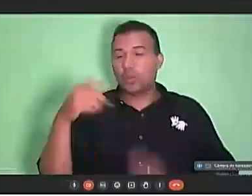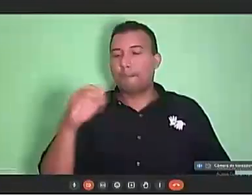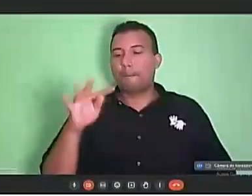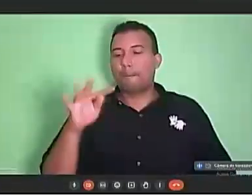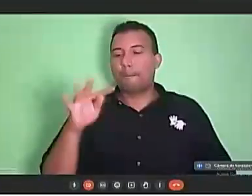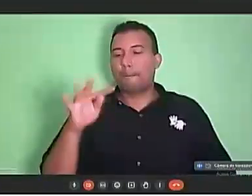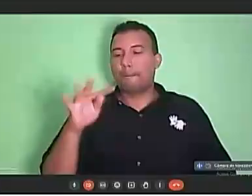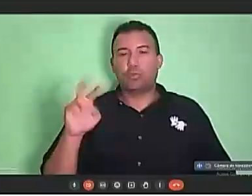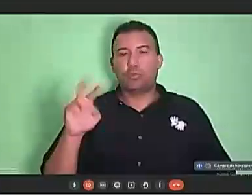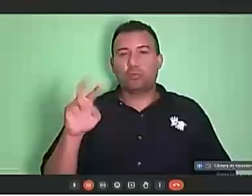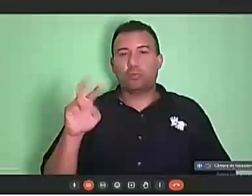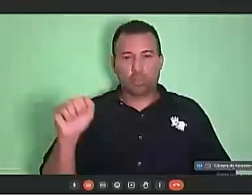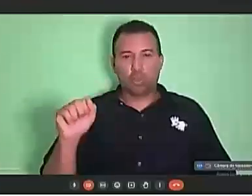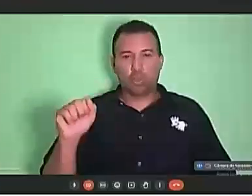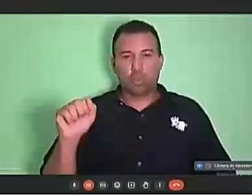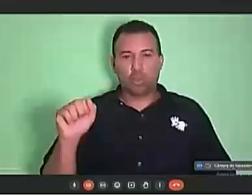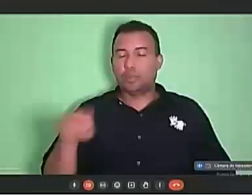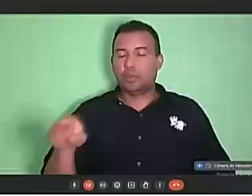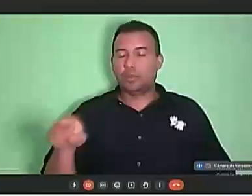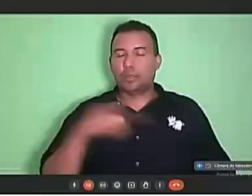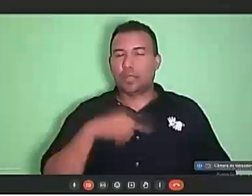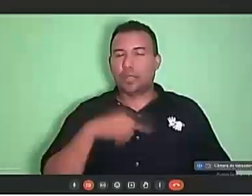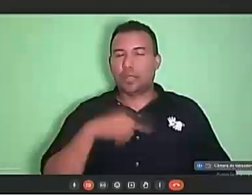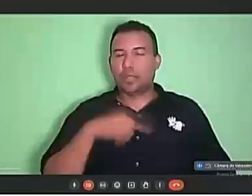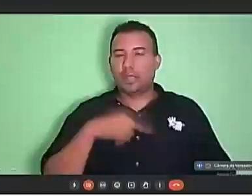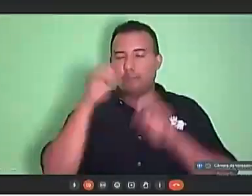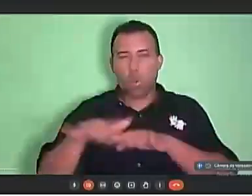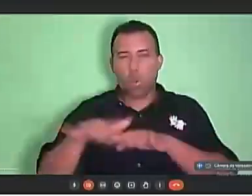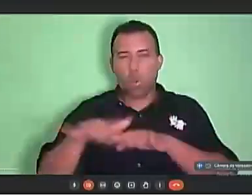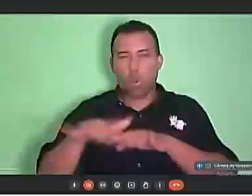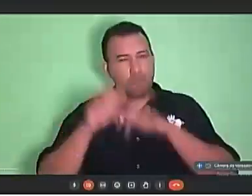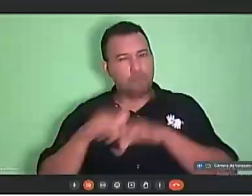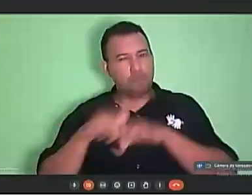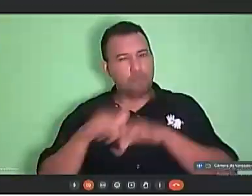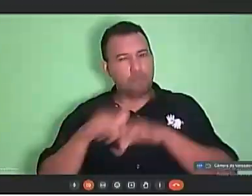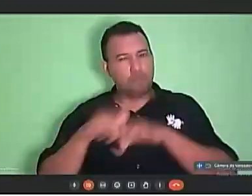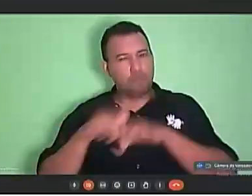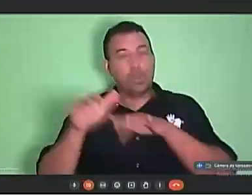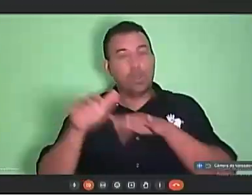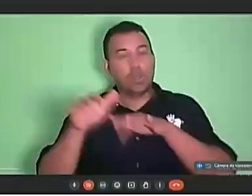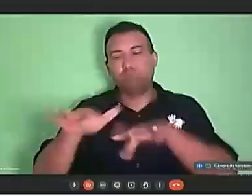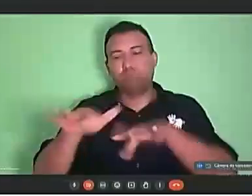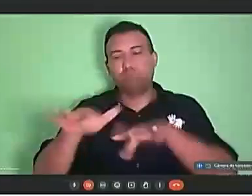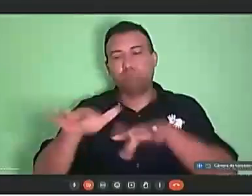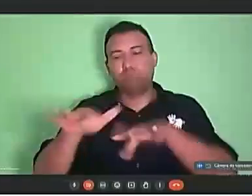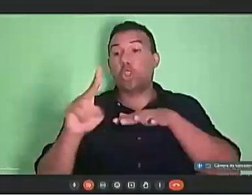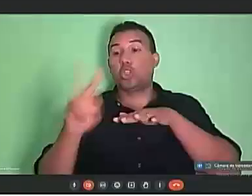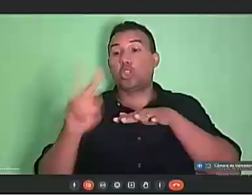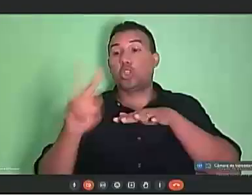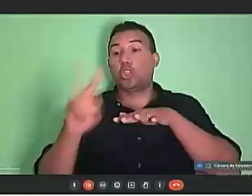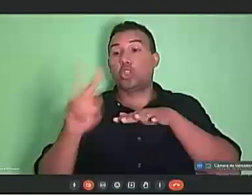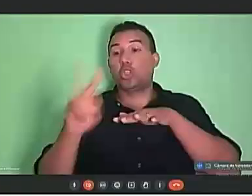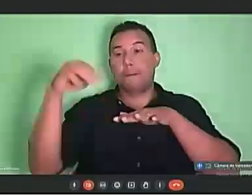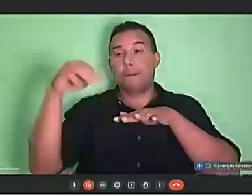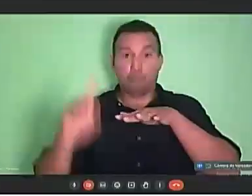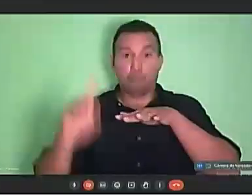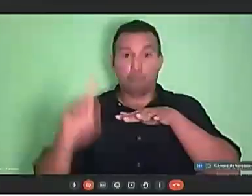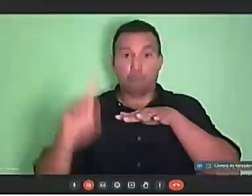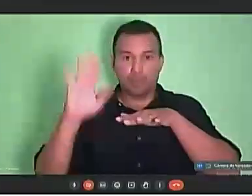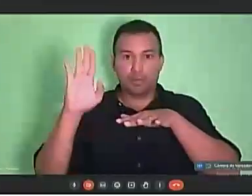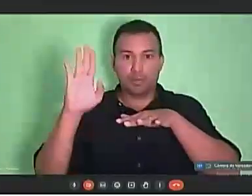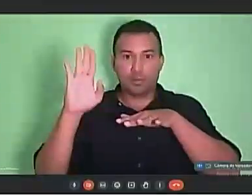sai da vazão média dele e ele se sobrelevou pelo menos 2,40 metros para vencer Porto Vitória e ir embora para